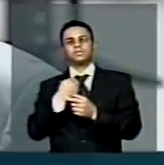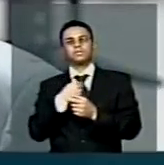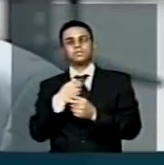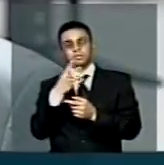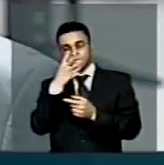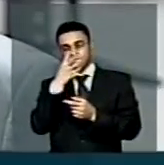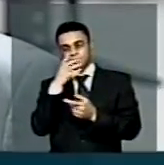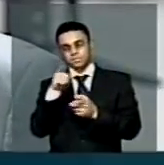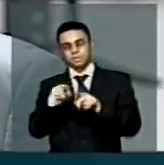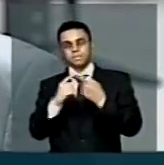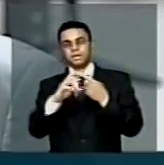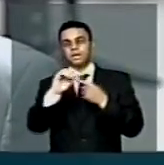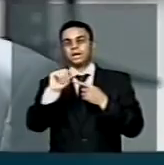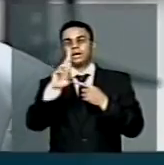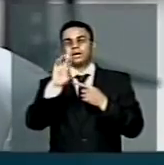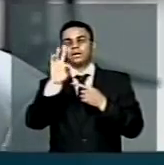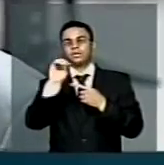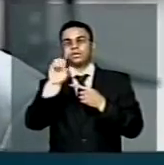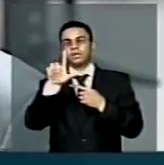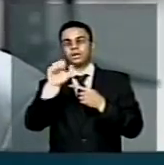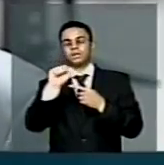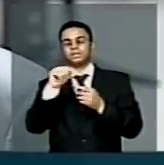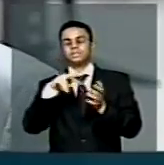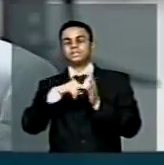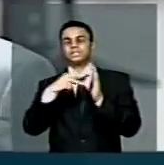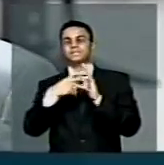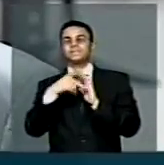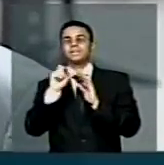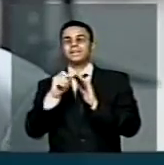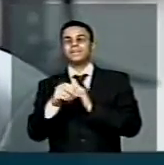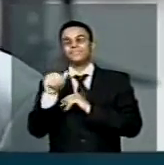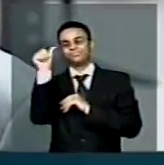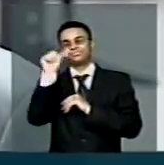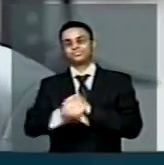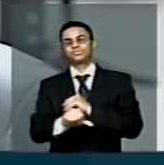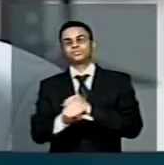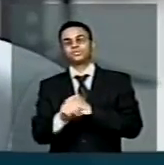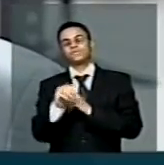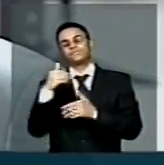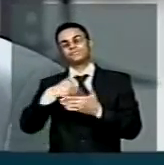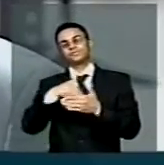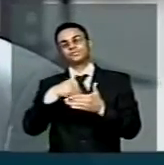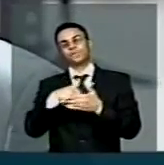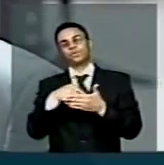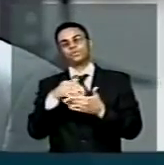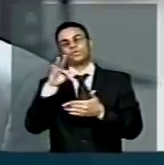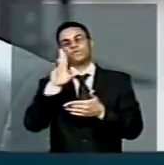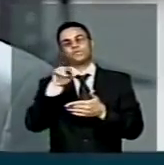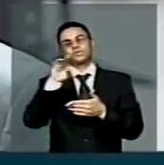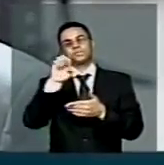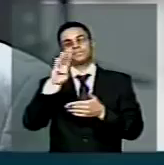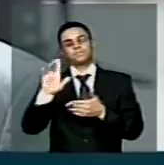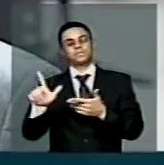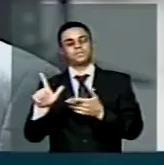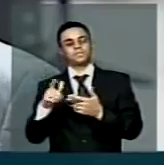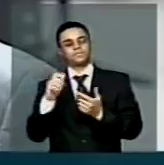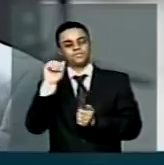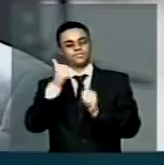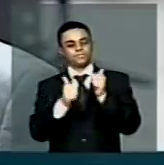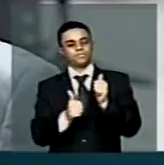nós tivemos aqui, nesse processo de preparação à Copa do Mundo, infelizmente,